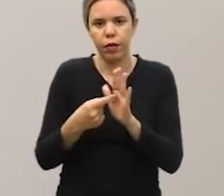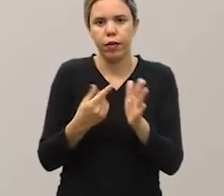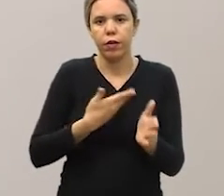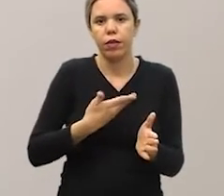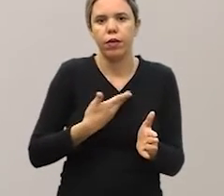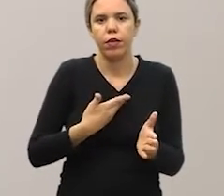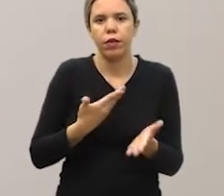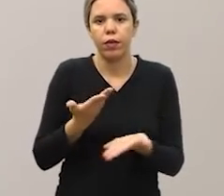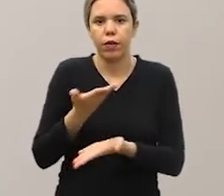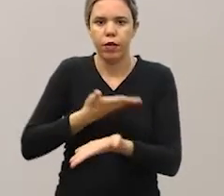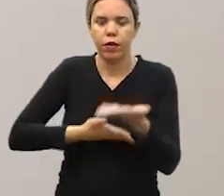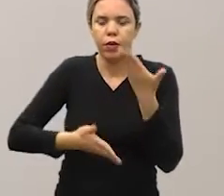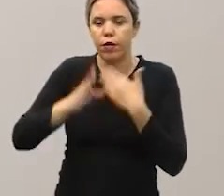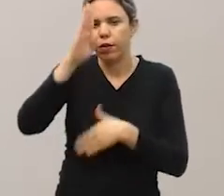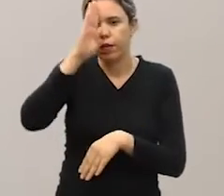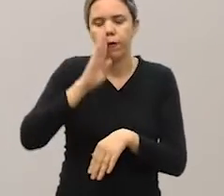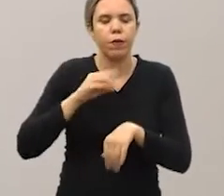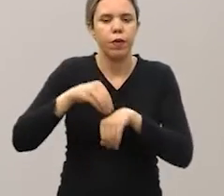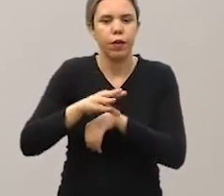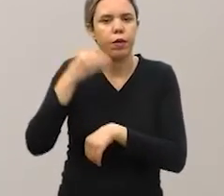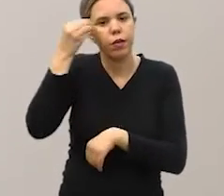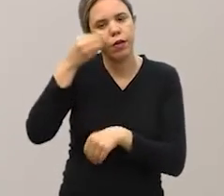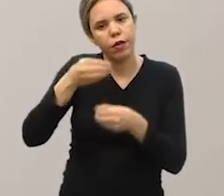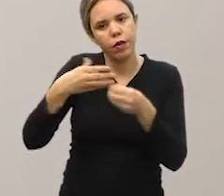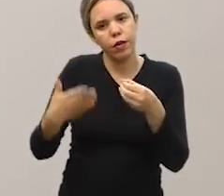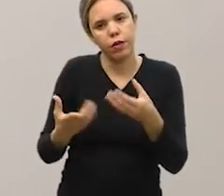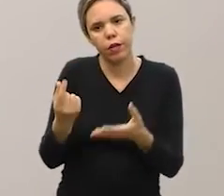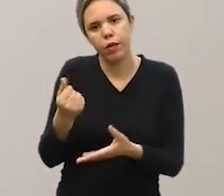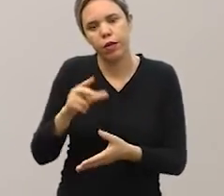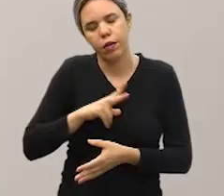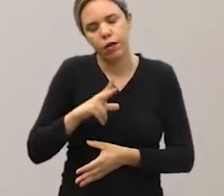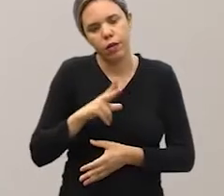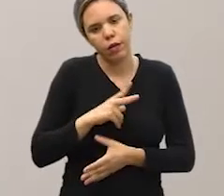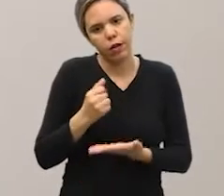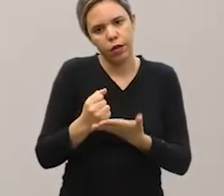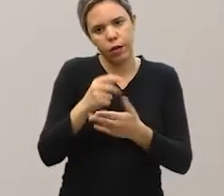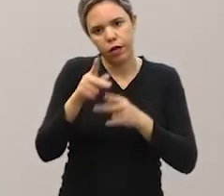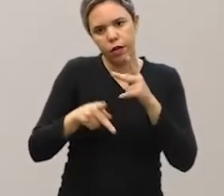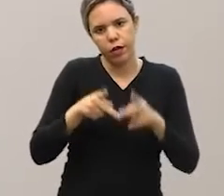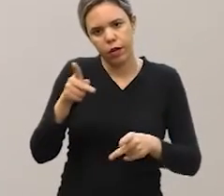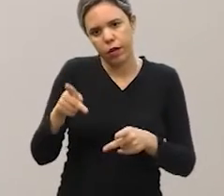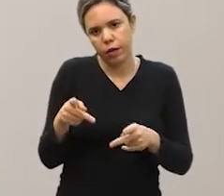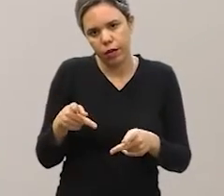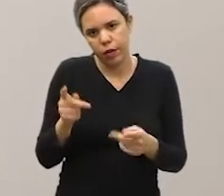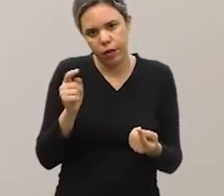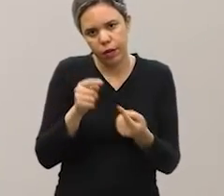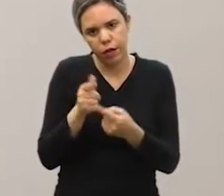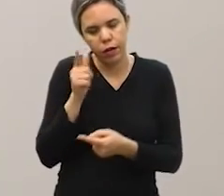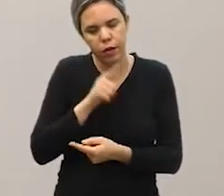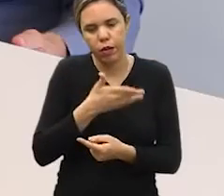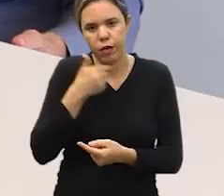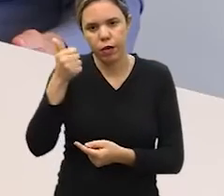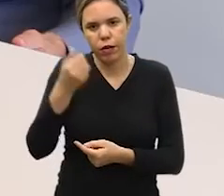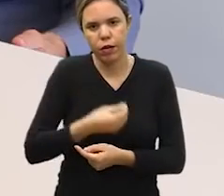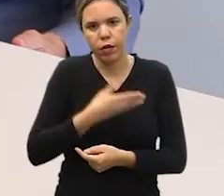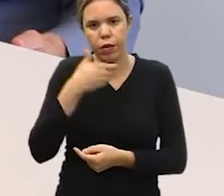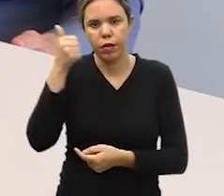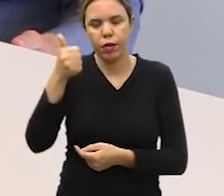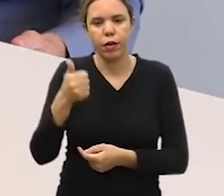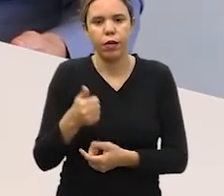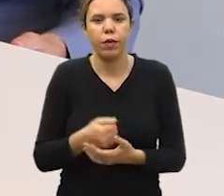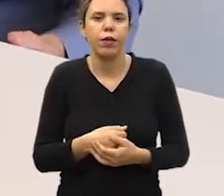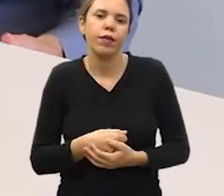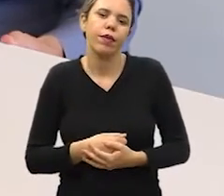alguns colegas, dividir gratuitamente conteúdo de finanças pessoais para ajudar as pessoas a atingirem seus objetivos e viver melhor